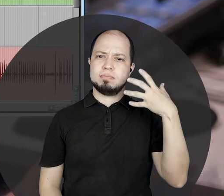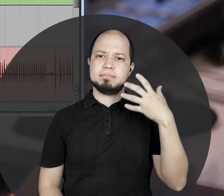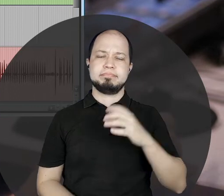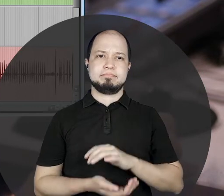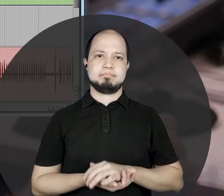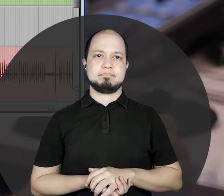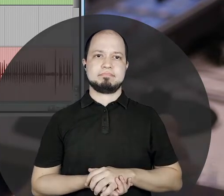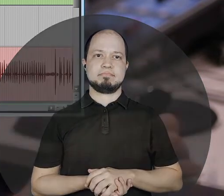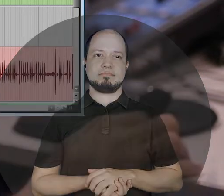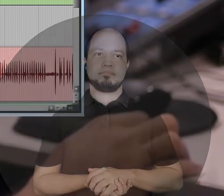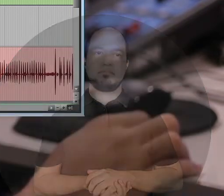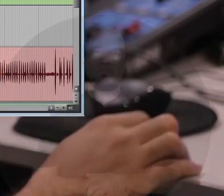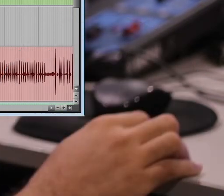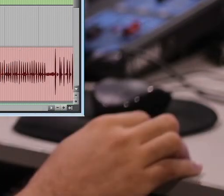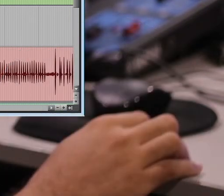bem.